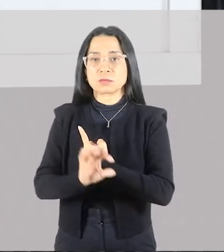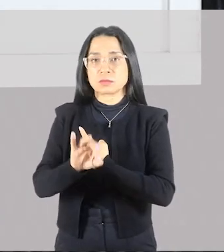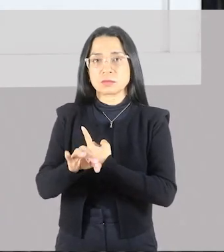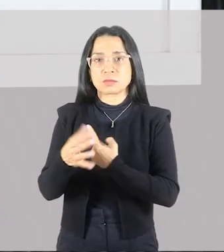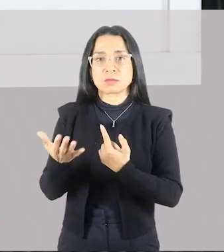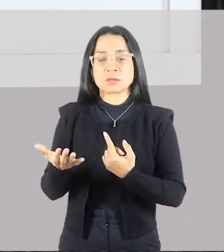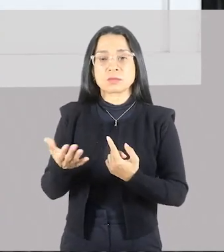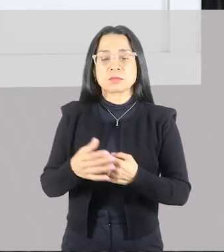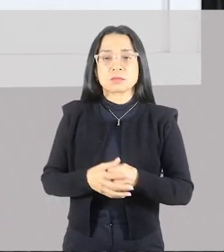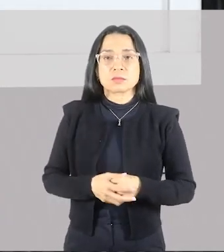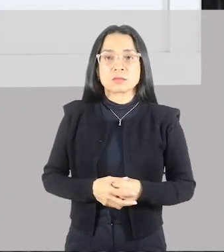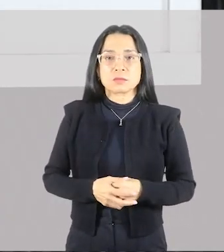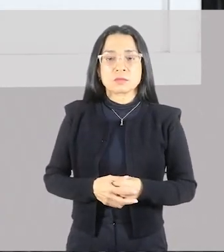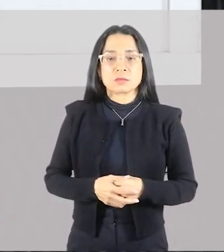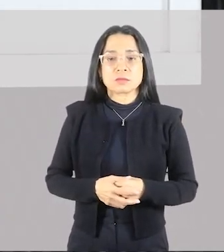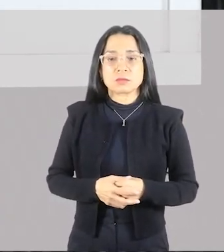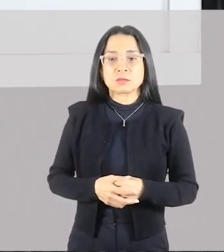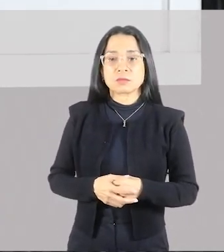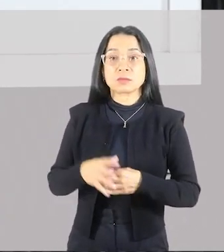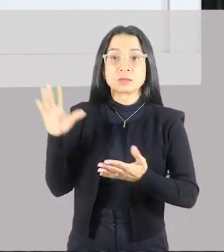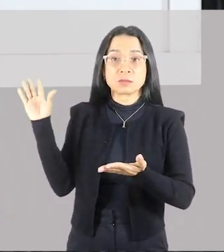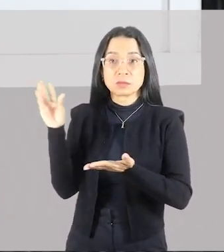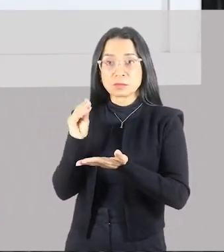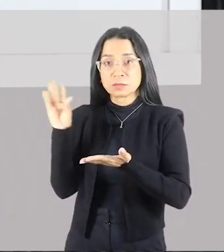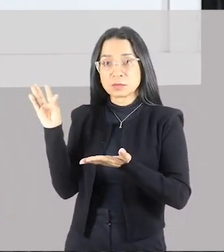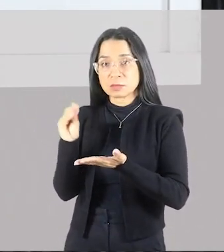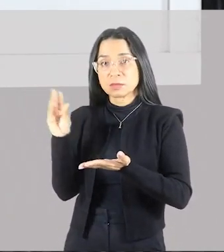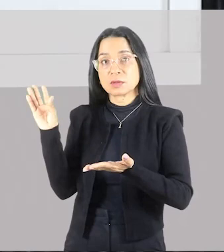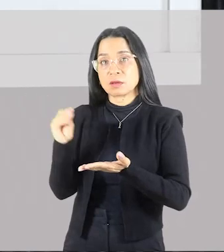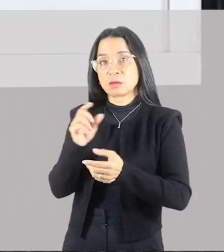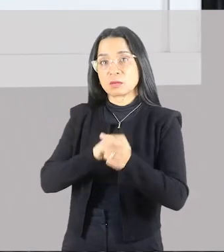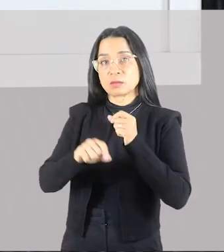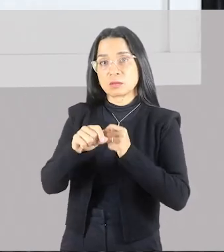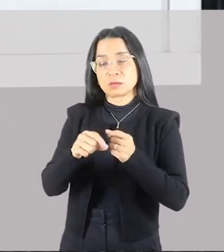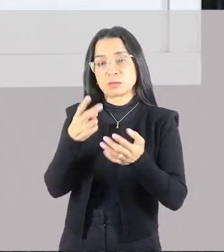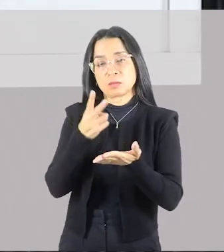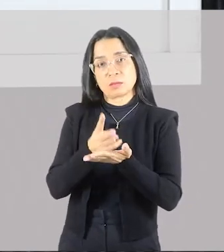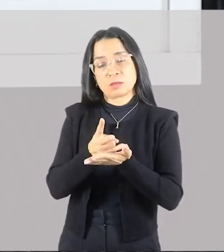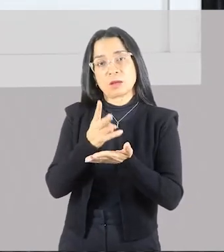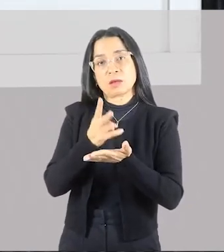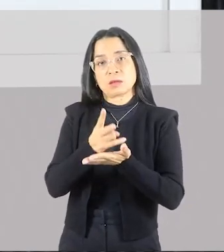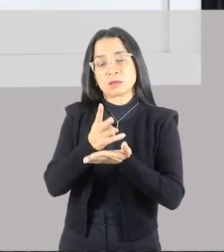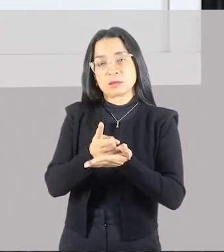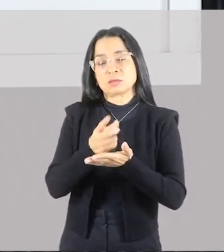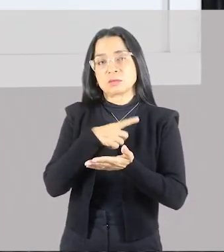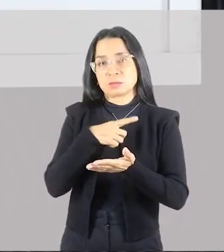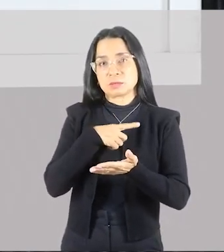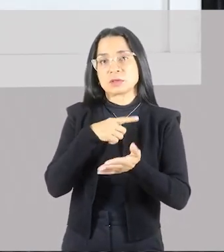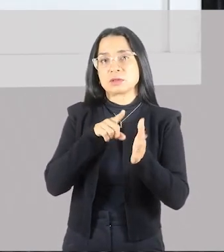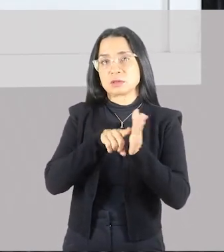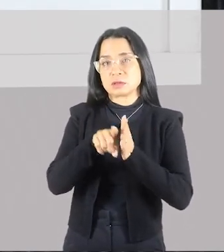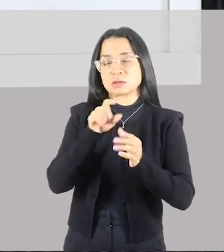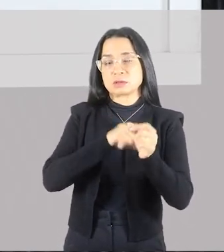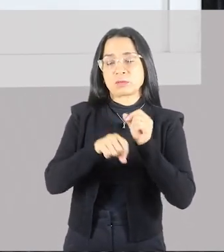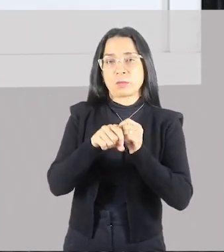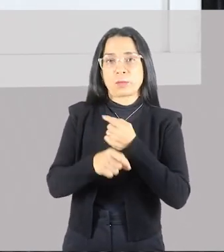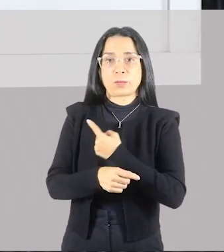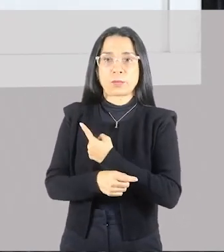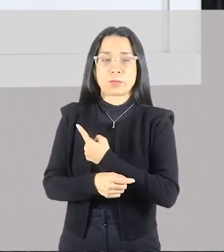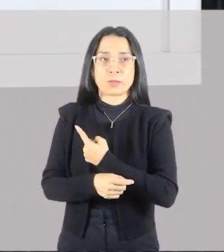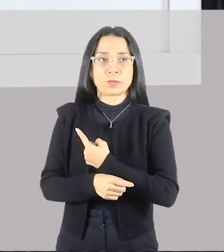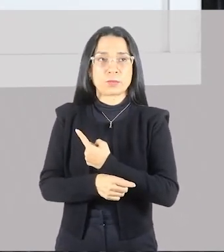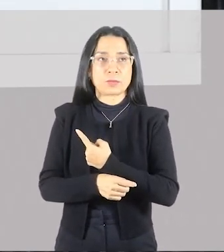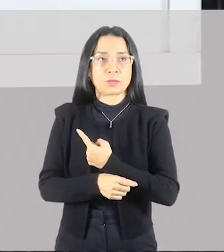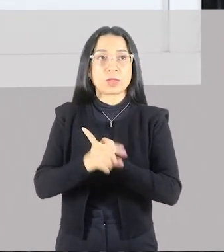Certo, turma? Tá? Então vão anotando essas fórmulas aí, porque constantemente caem questões envolvendo área de figura. Essa